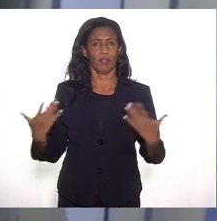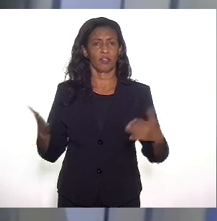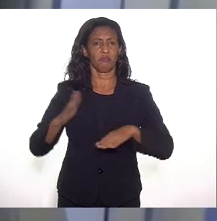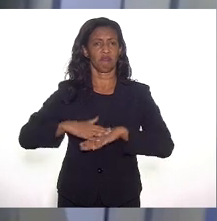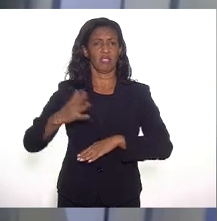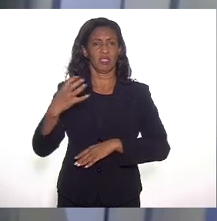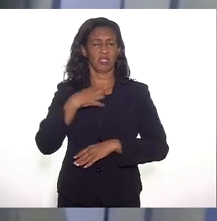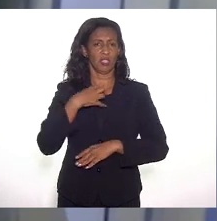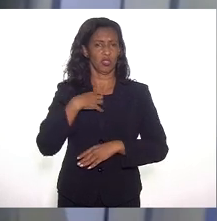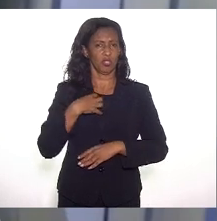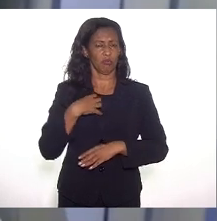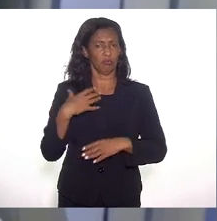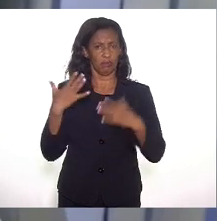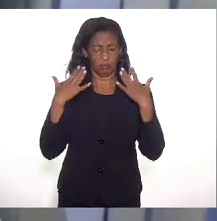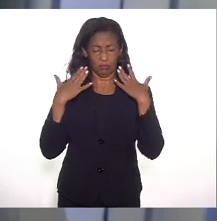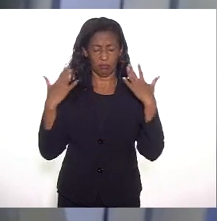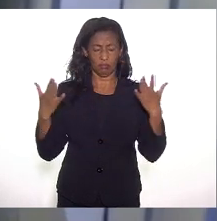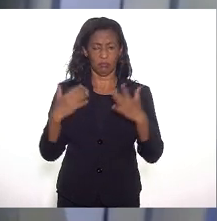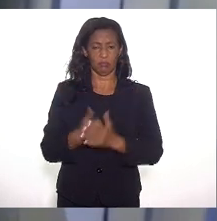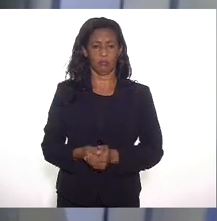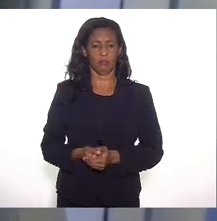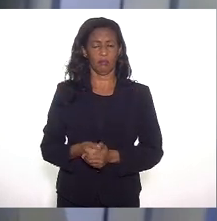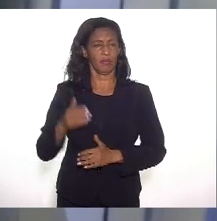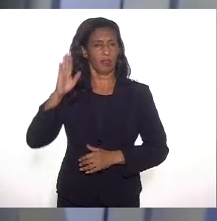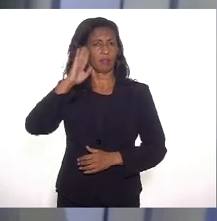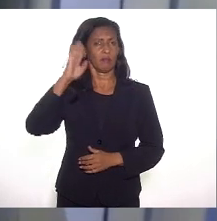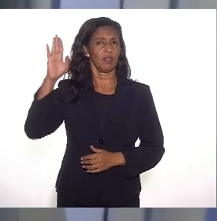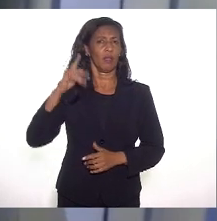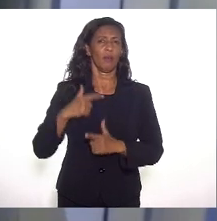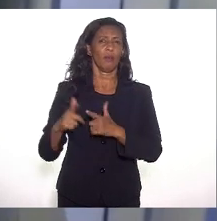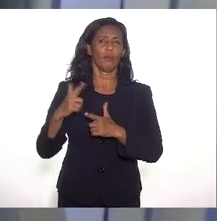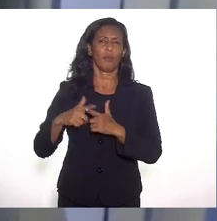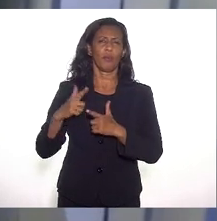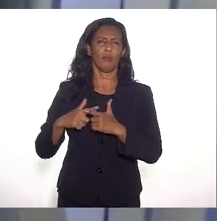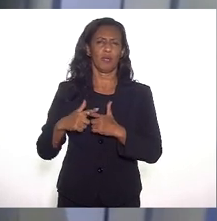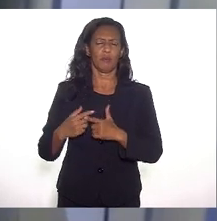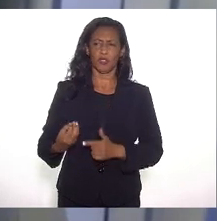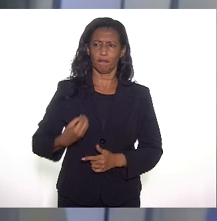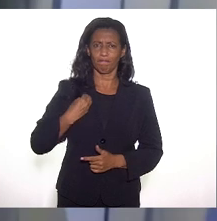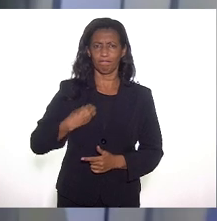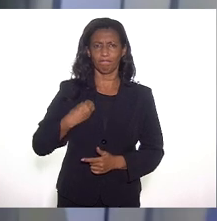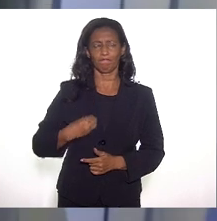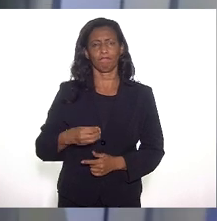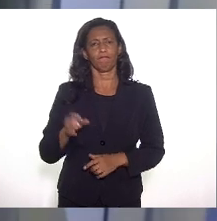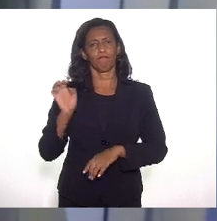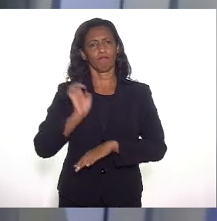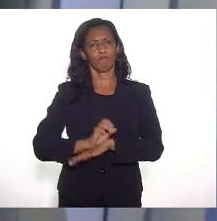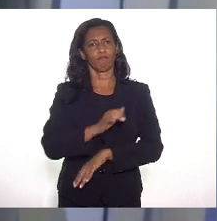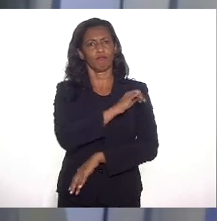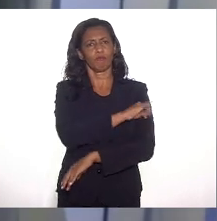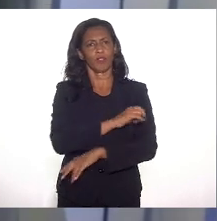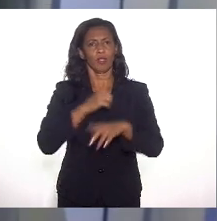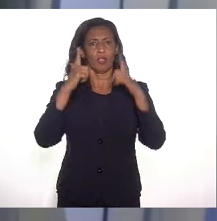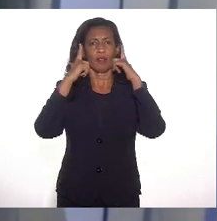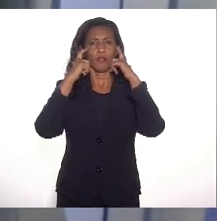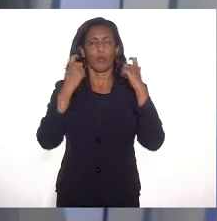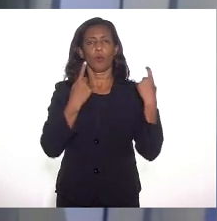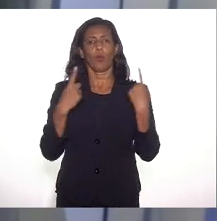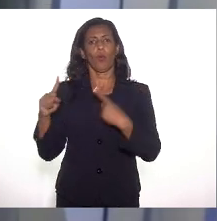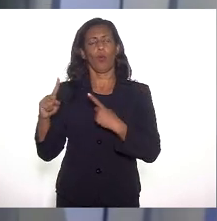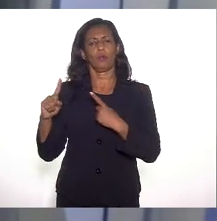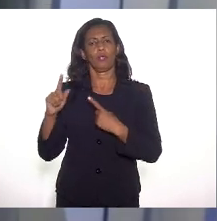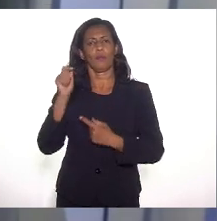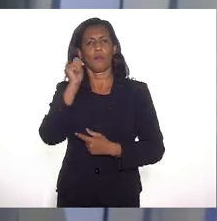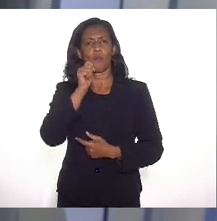sentido esta minha manifestação, este que é um dos principais problemas contemporâneos do Rio de Janeiro, que é a violência contra a mulher e